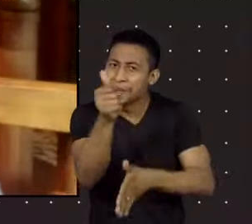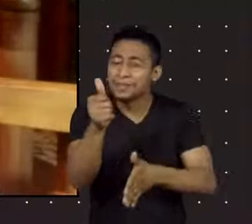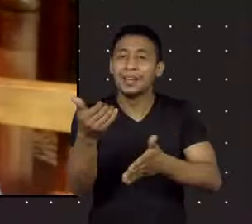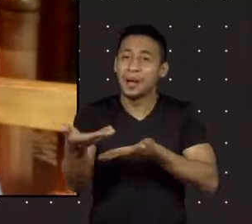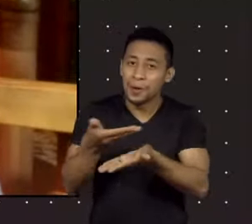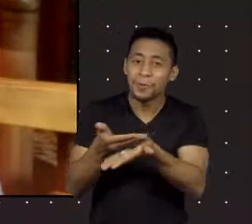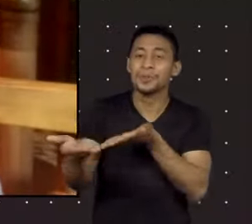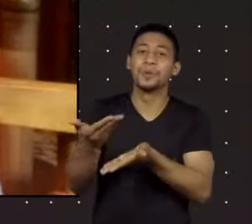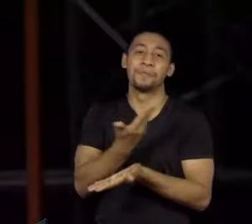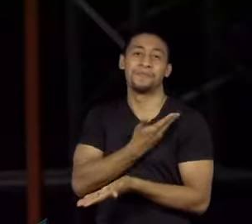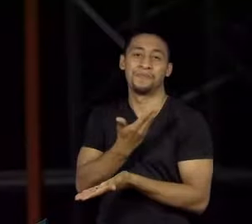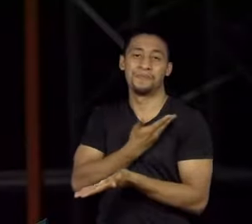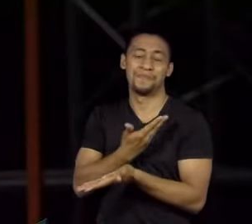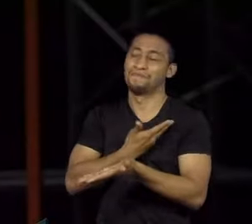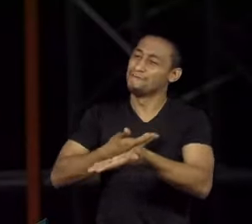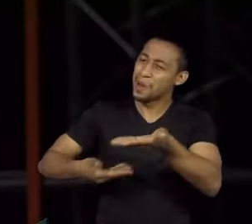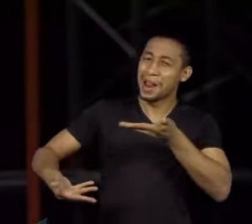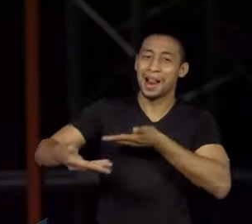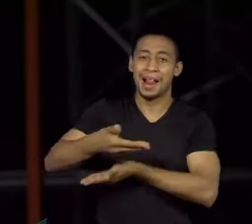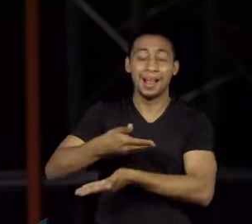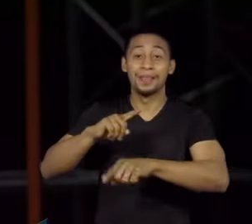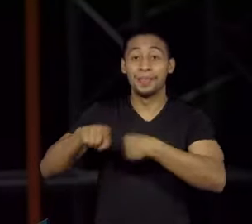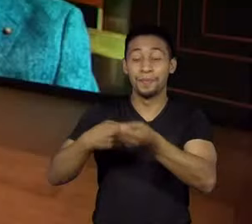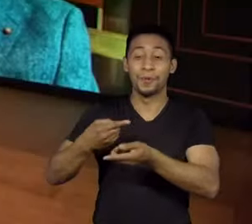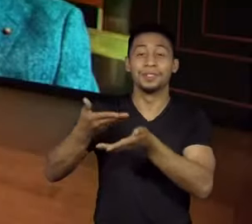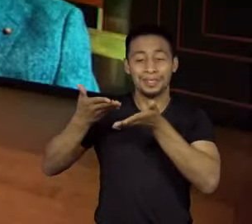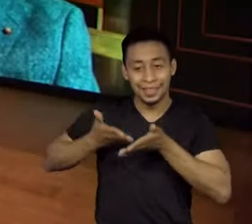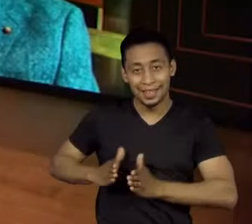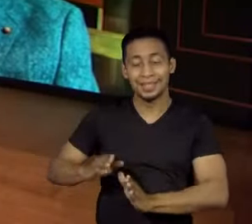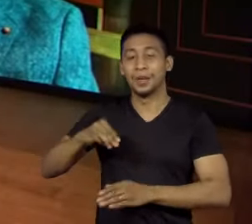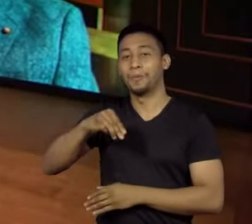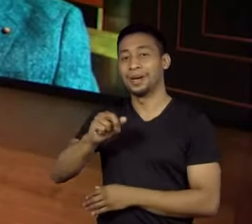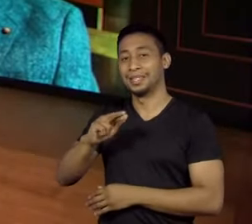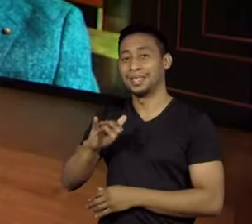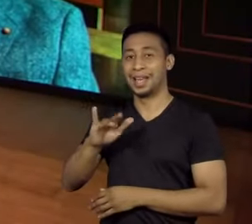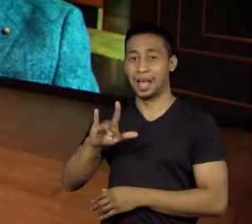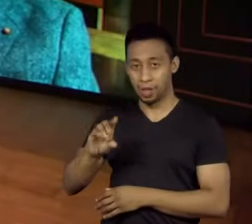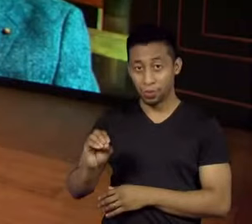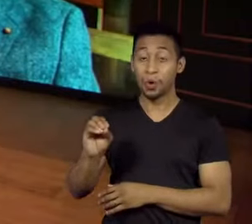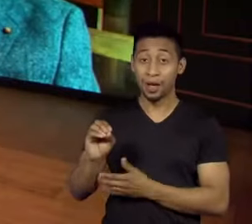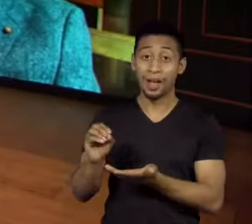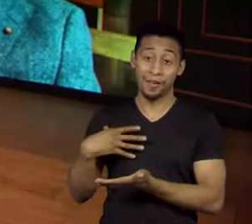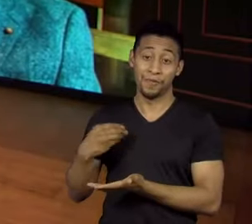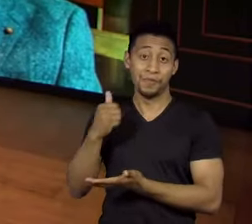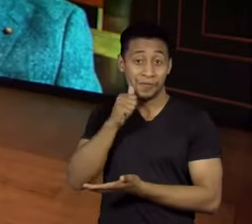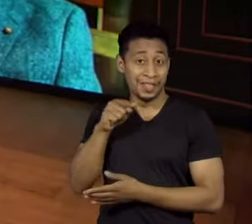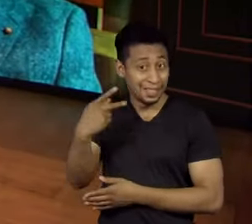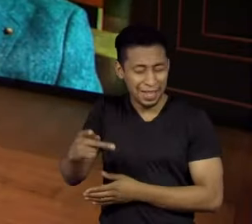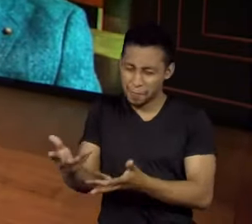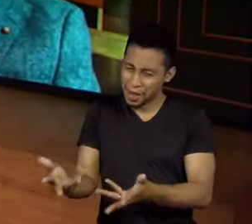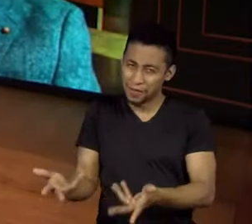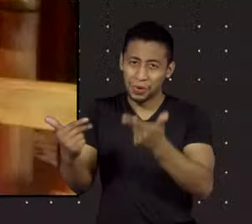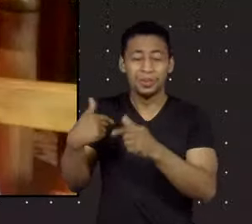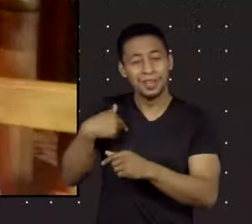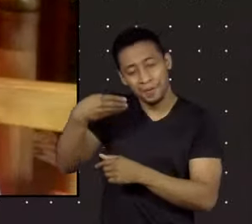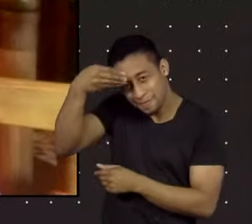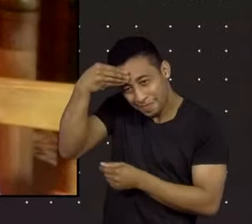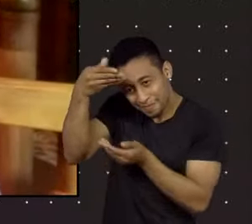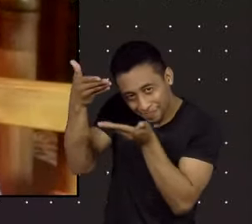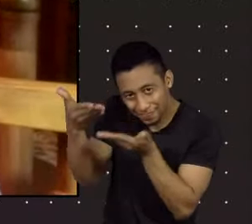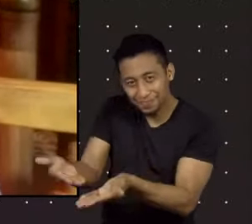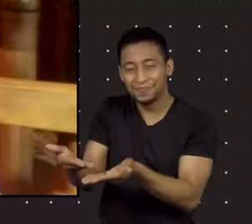amizade com essa família. Depois, quando nasceu o Marcelo, ele teve uma filha maravilhosa, né? Eu fui o padrinho, é uma